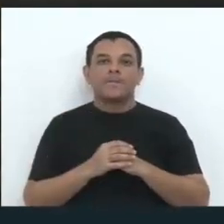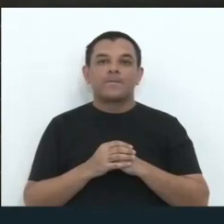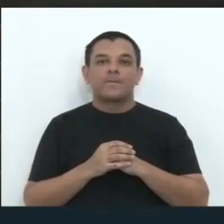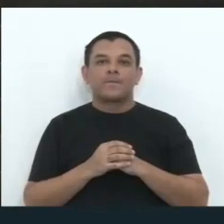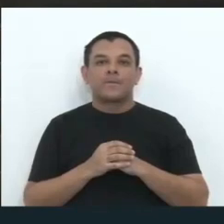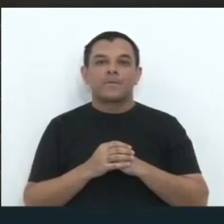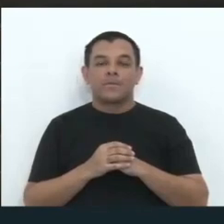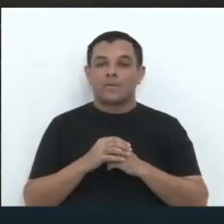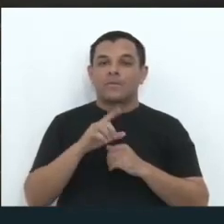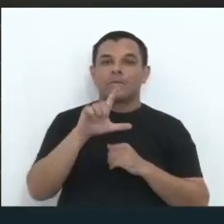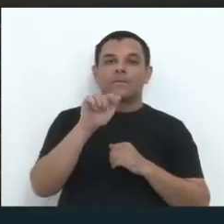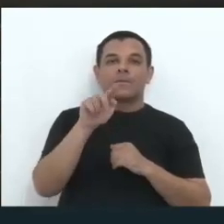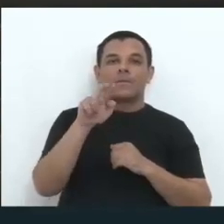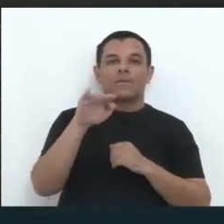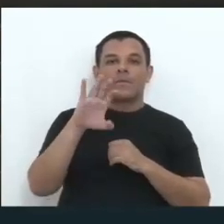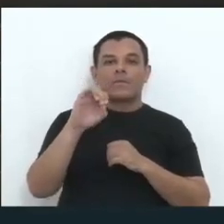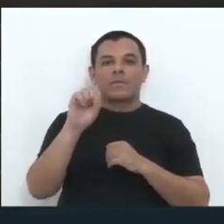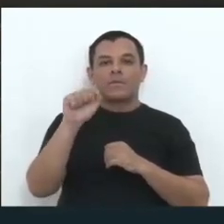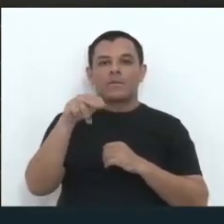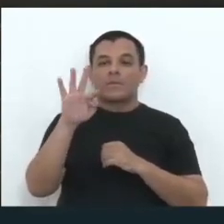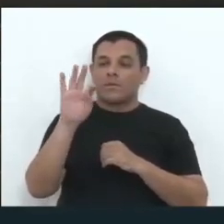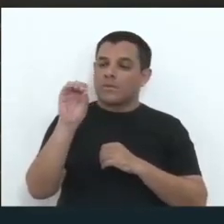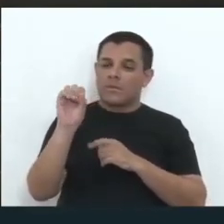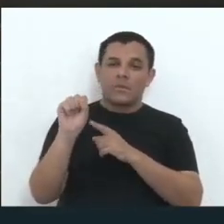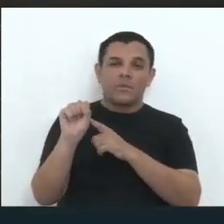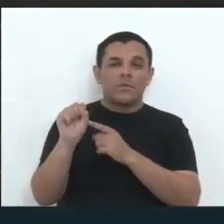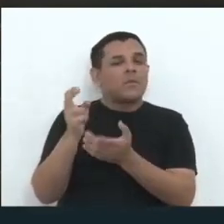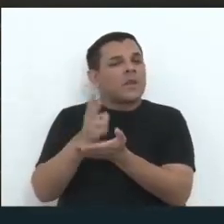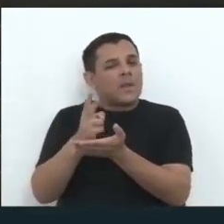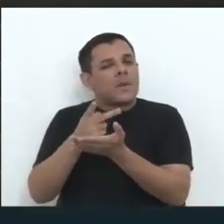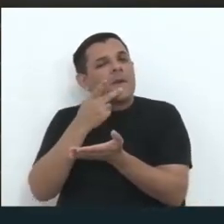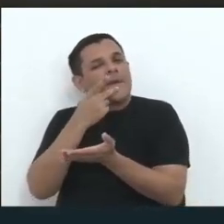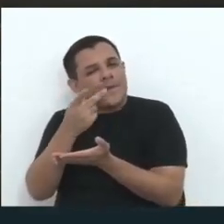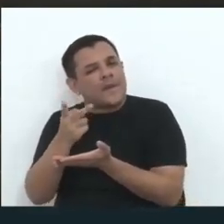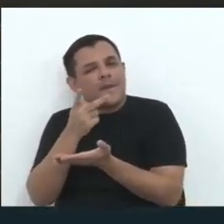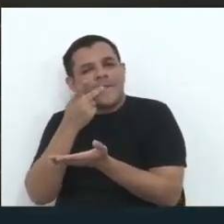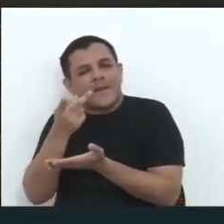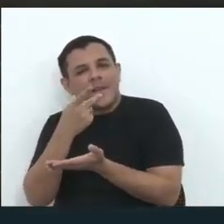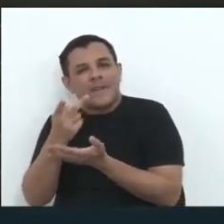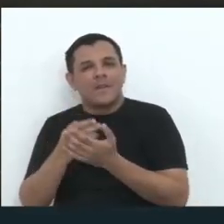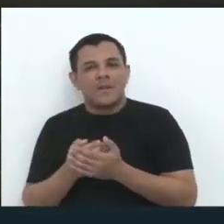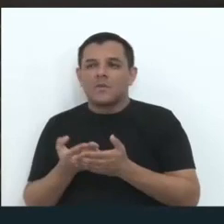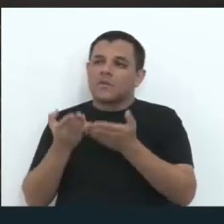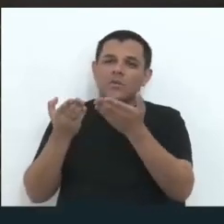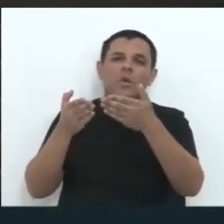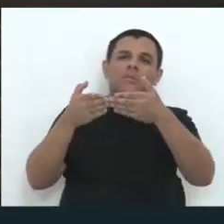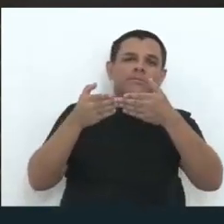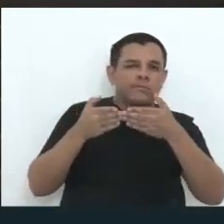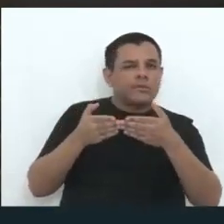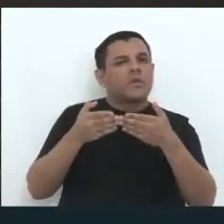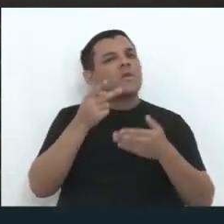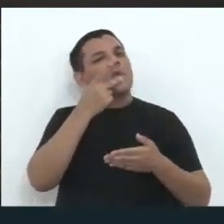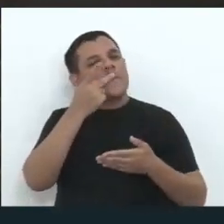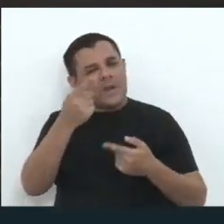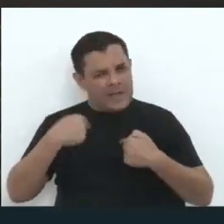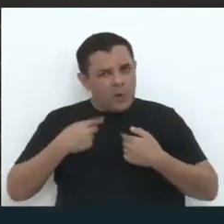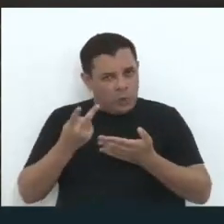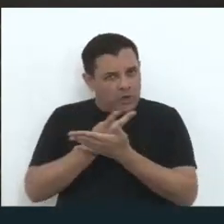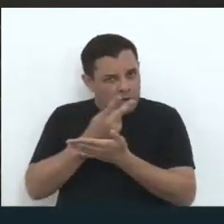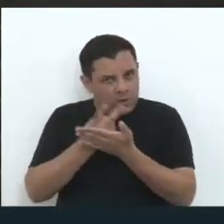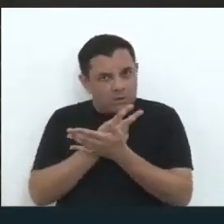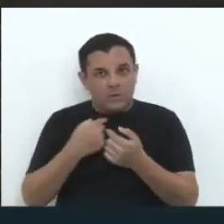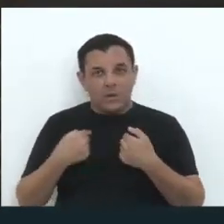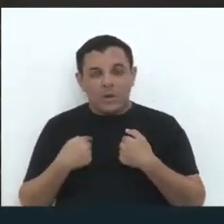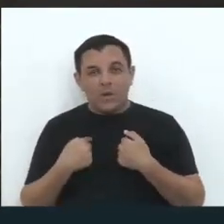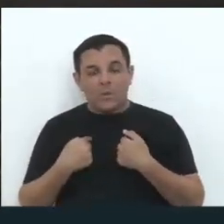o Laércio Santos, que está sempre falando para lá. Vai lá, o Laércio, por favor, fala se eu estou errado,